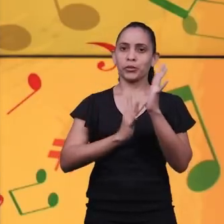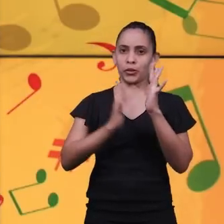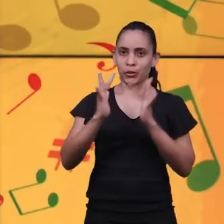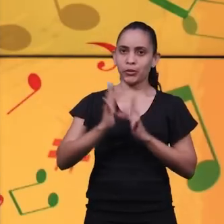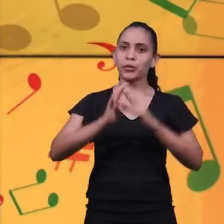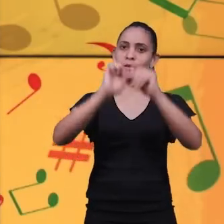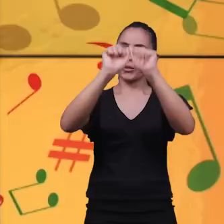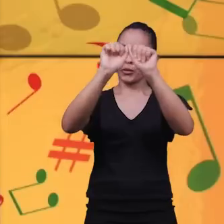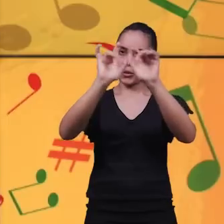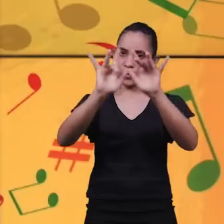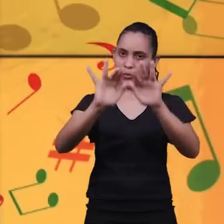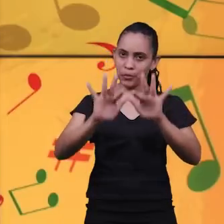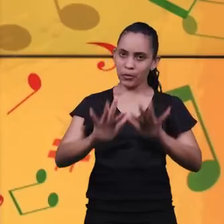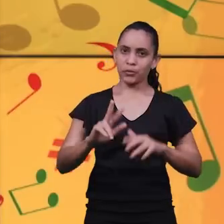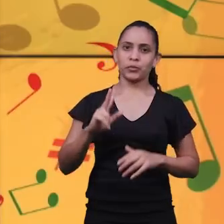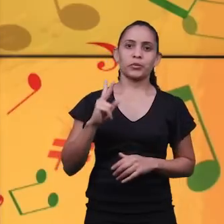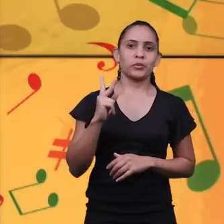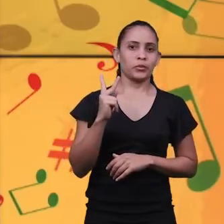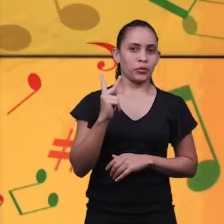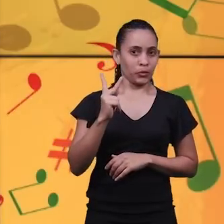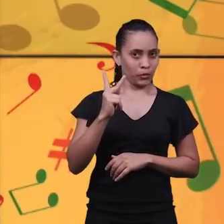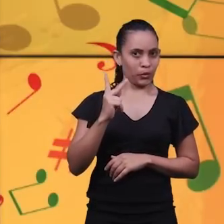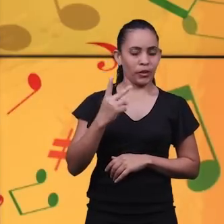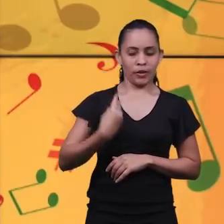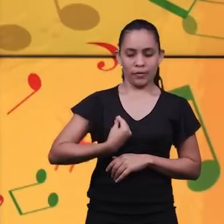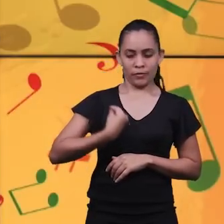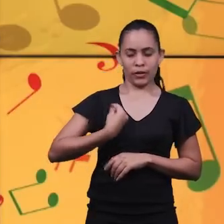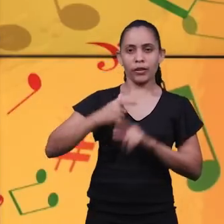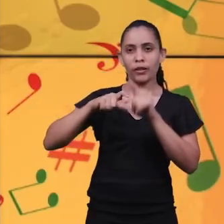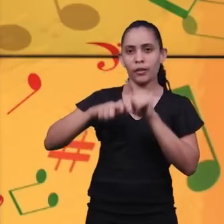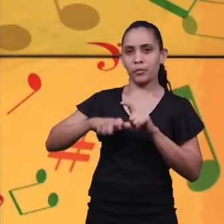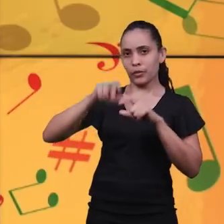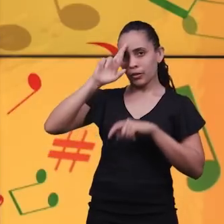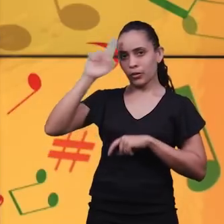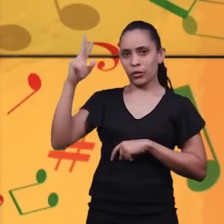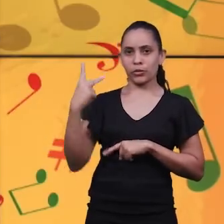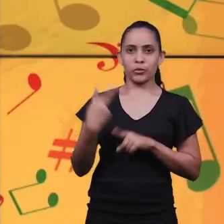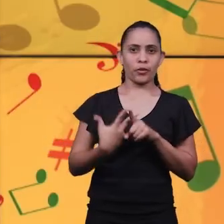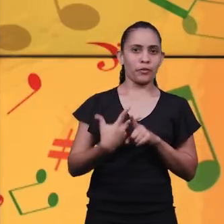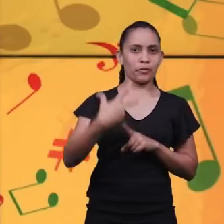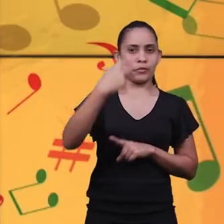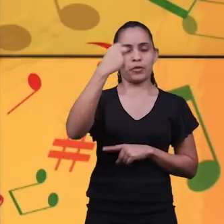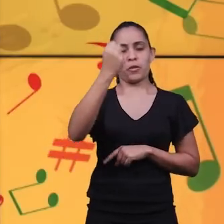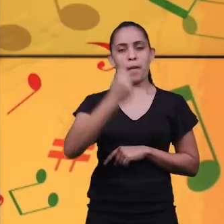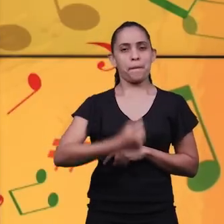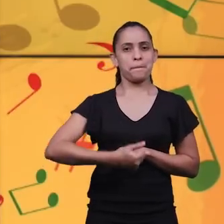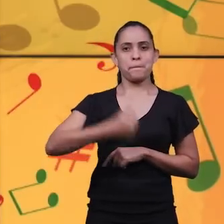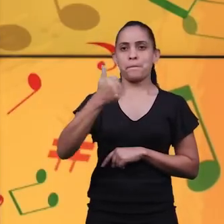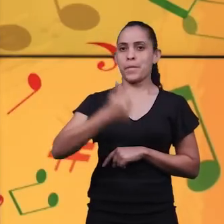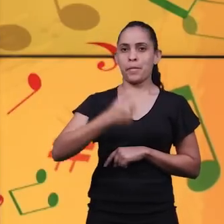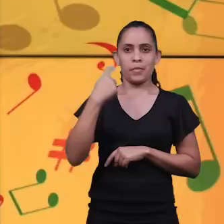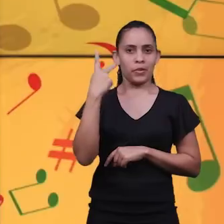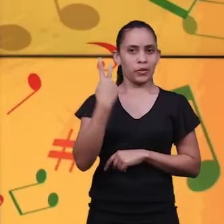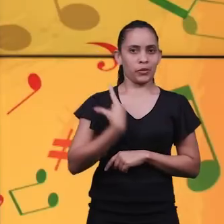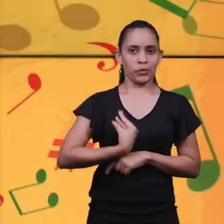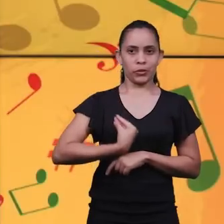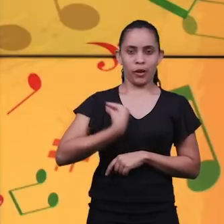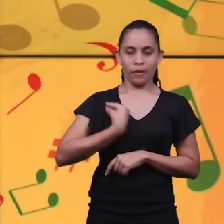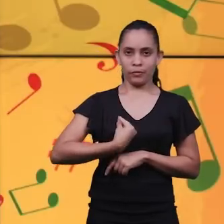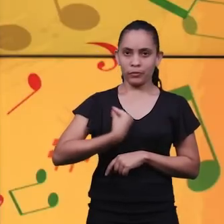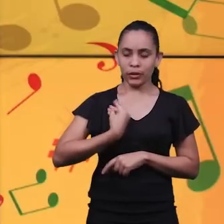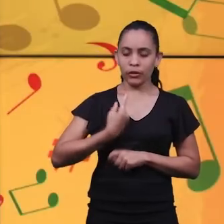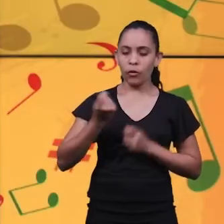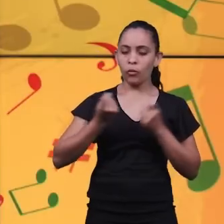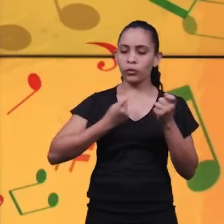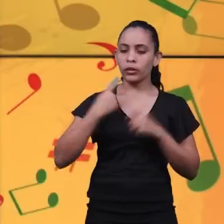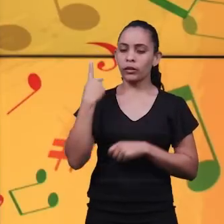que o Senhor Jesus permaneça sendo a sua dependência, a sua vitória, sendo o primeiro na sua